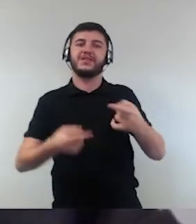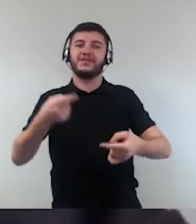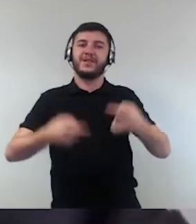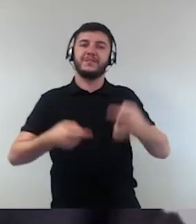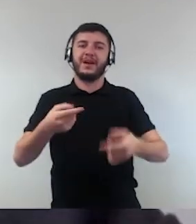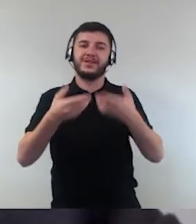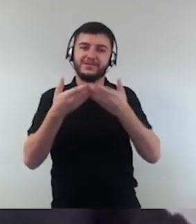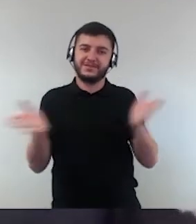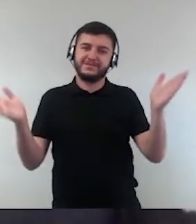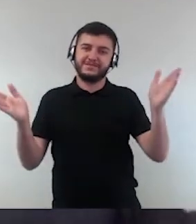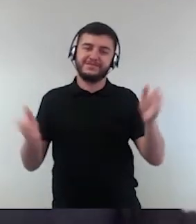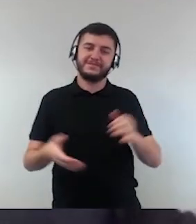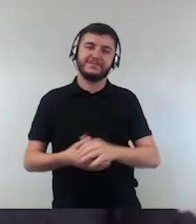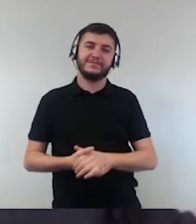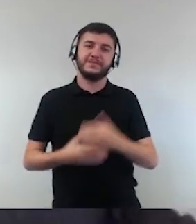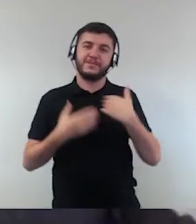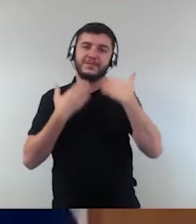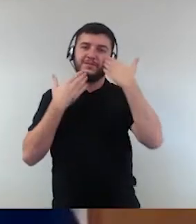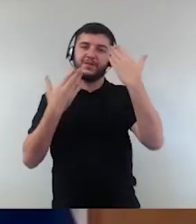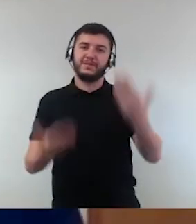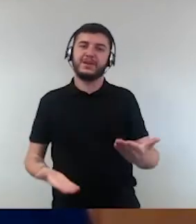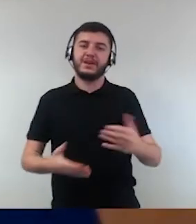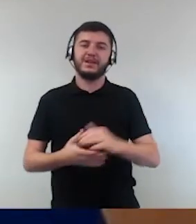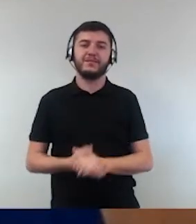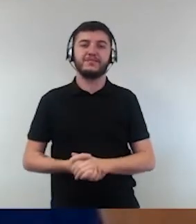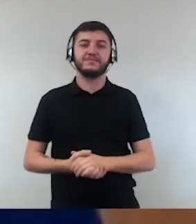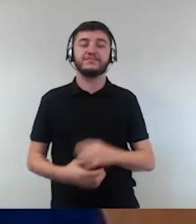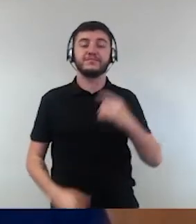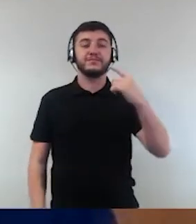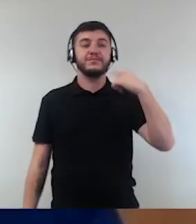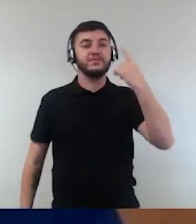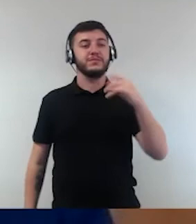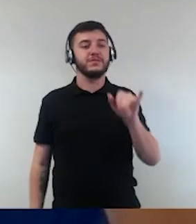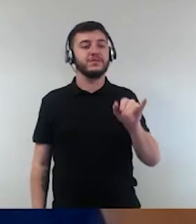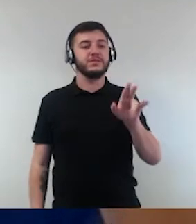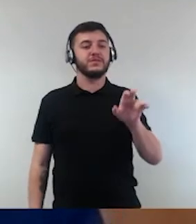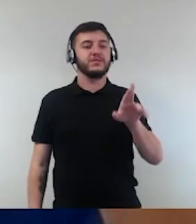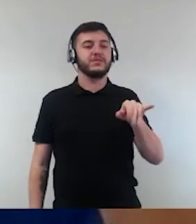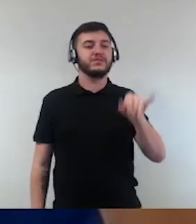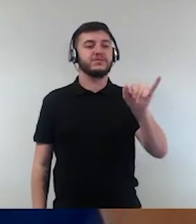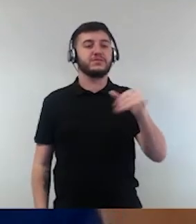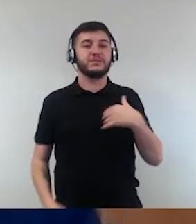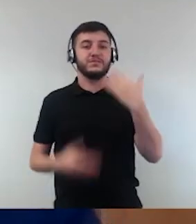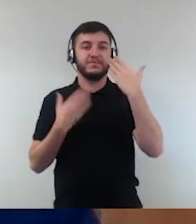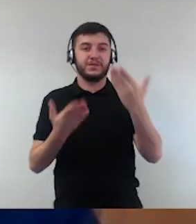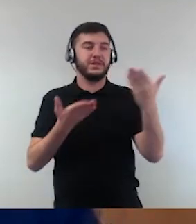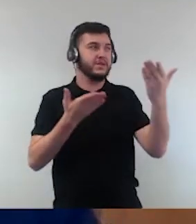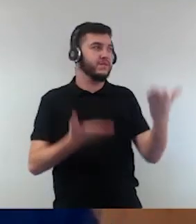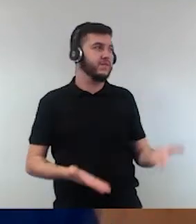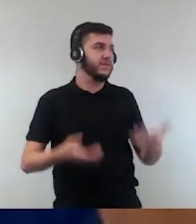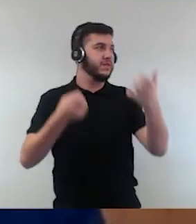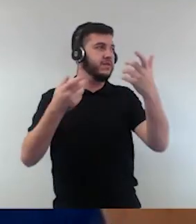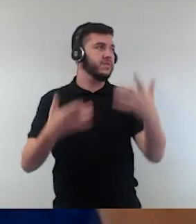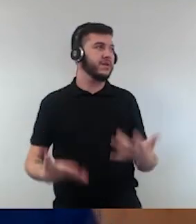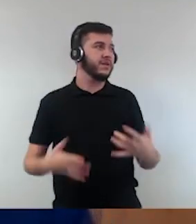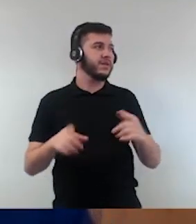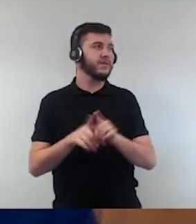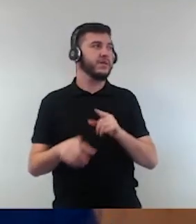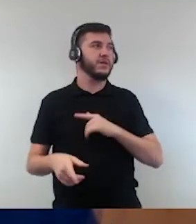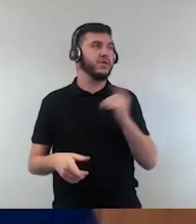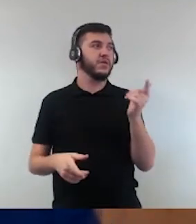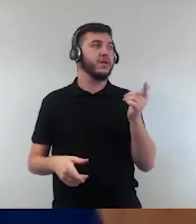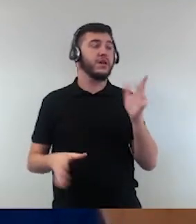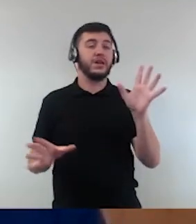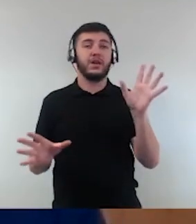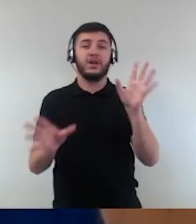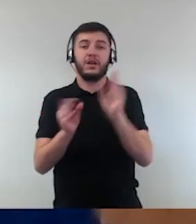Muito obrigado. Doutor Iuri, muitíssimo obrigado pela sua exposição. Eu acho que você conseguiu a proeza de resumir